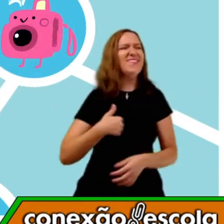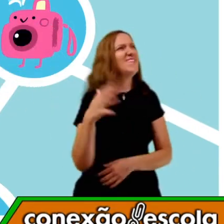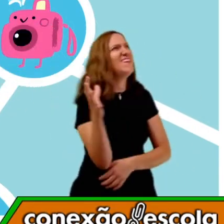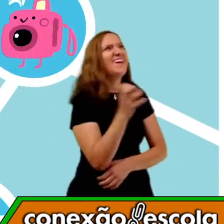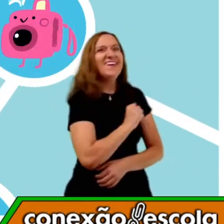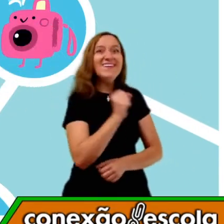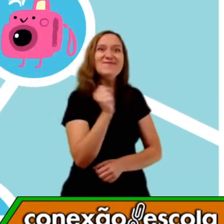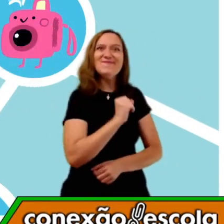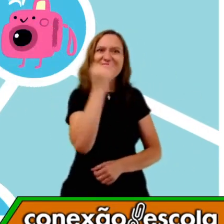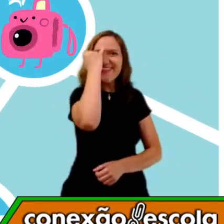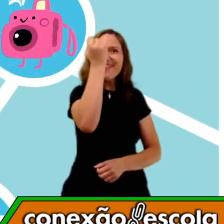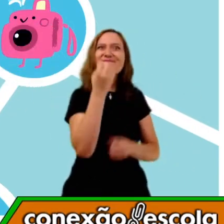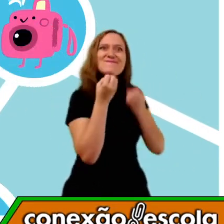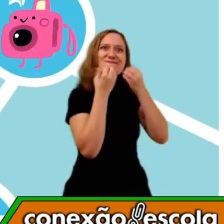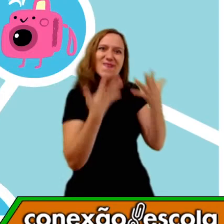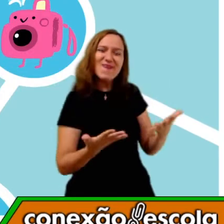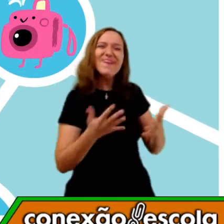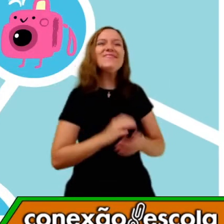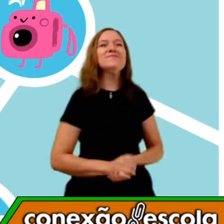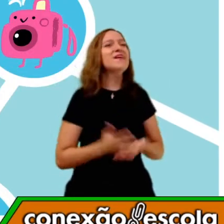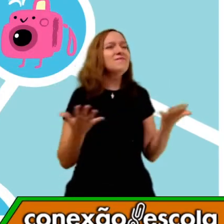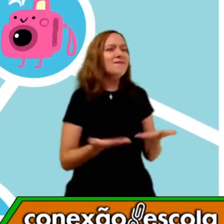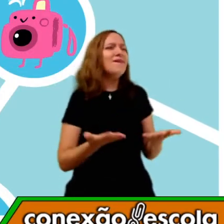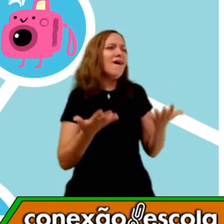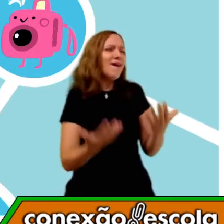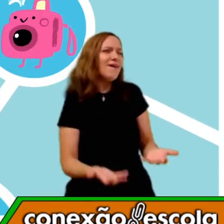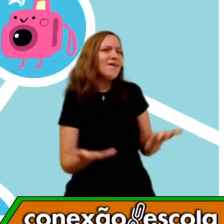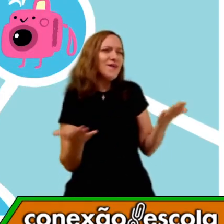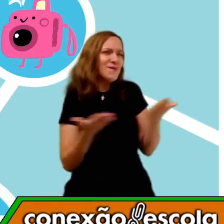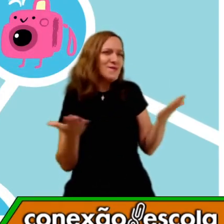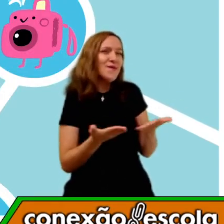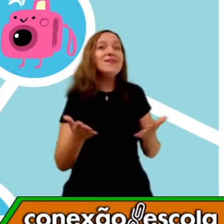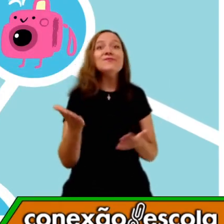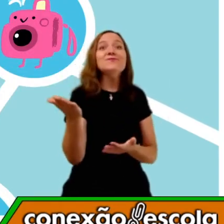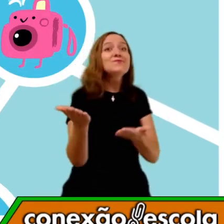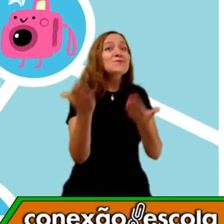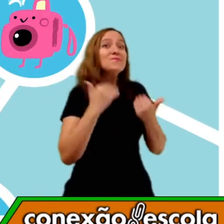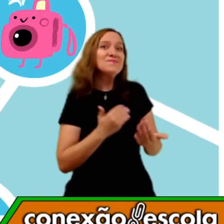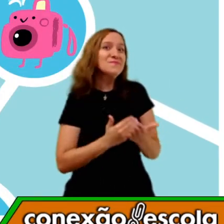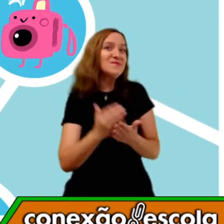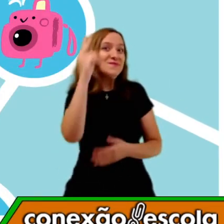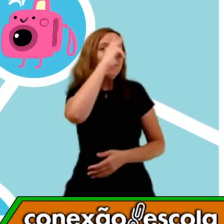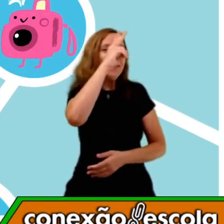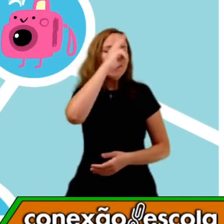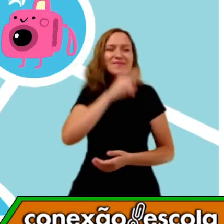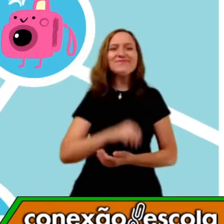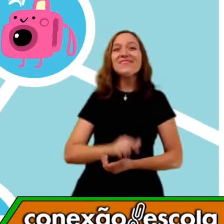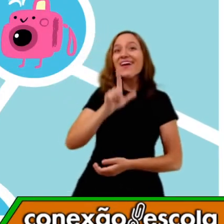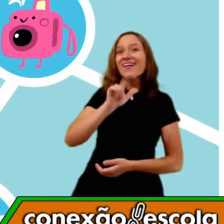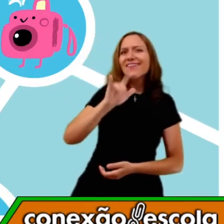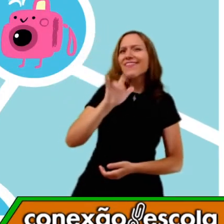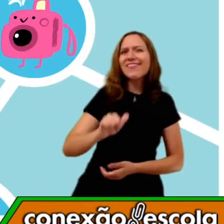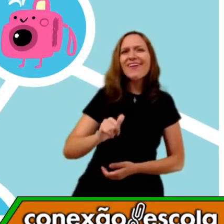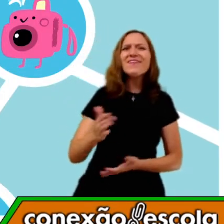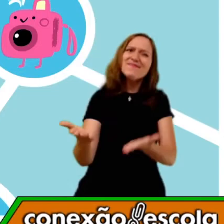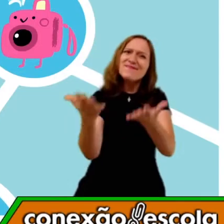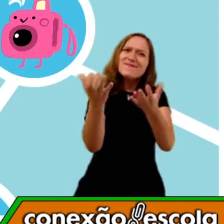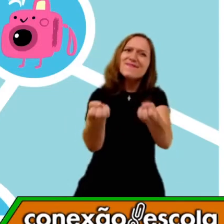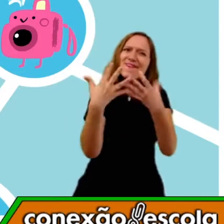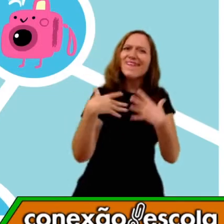acho ótimo pro Então que tal a gente chamar agora o nosso momento da história vamos lá vamos lá ele cadê a